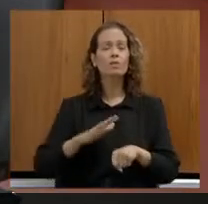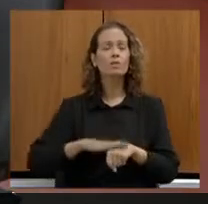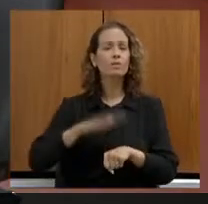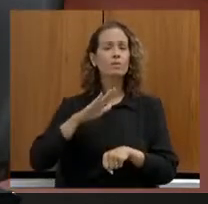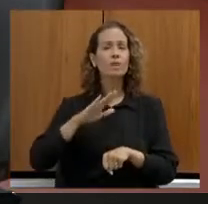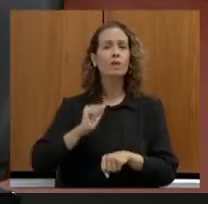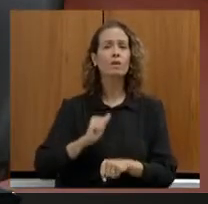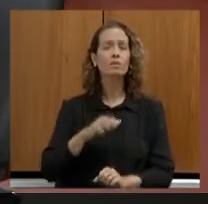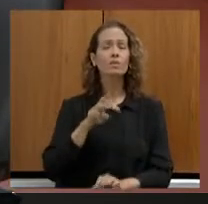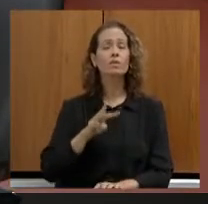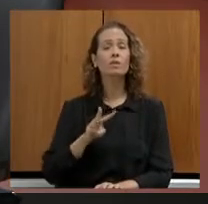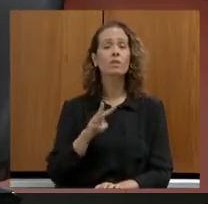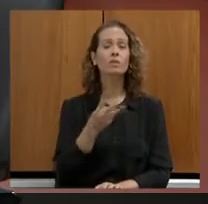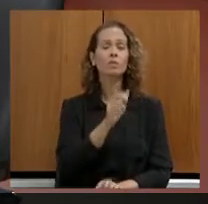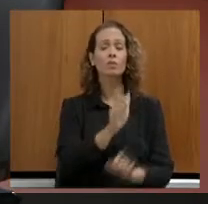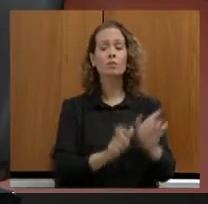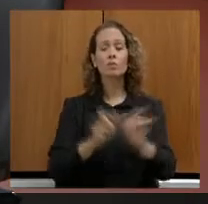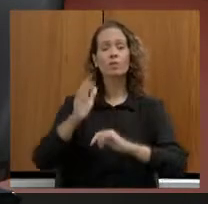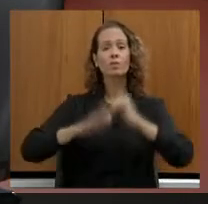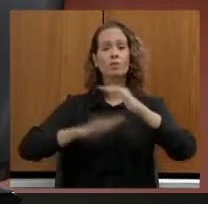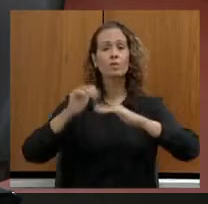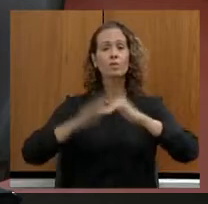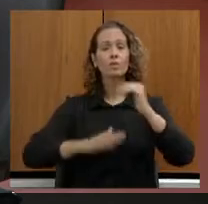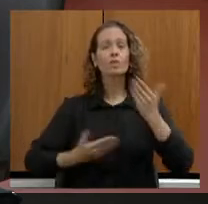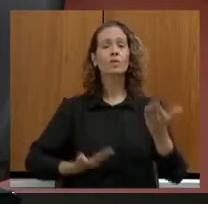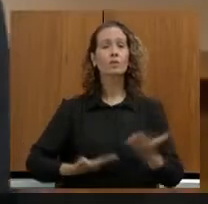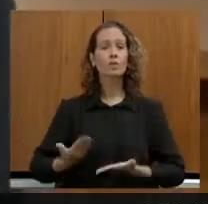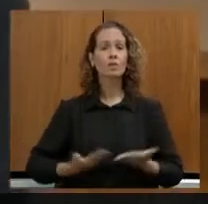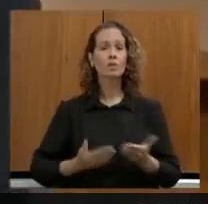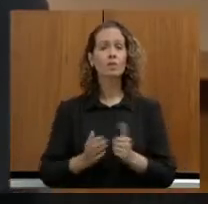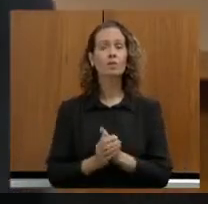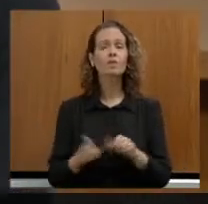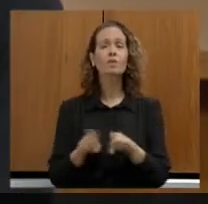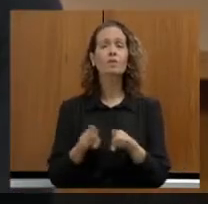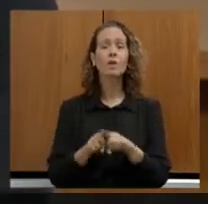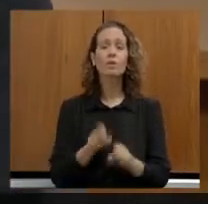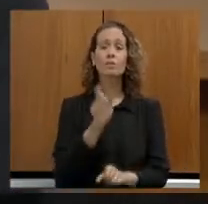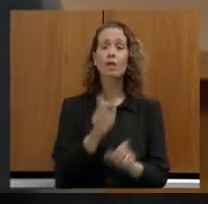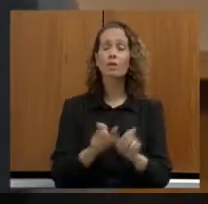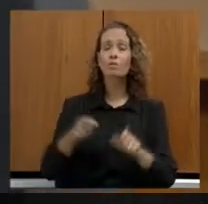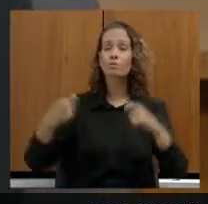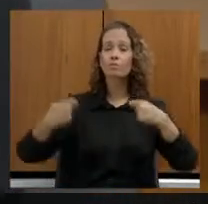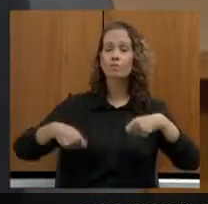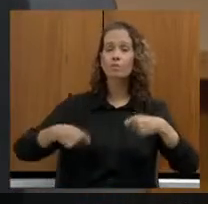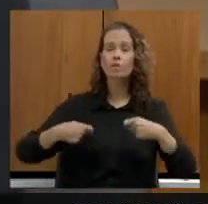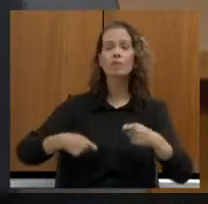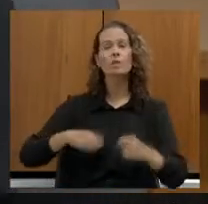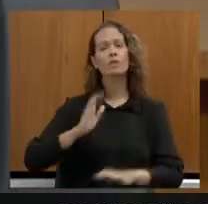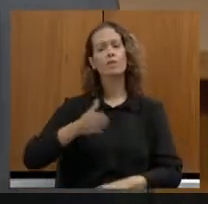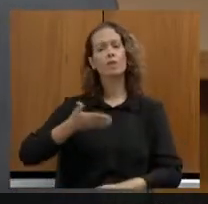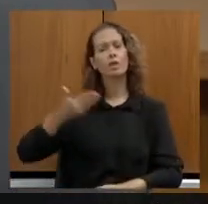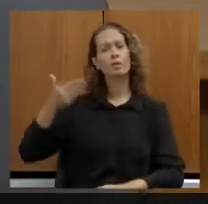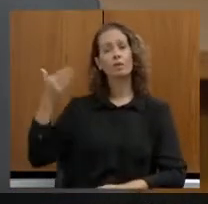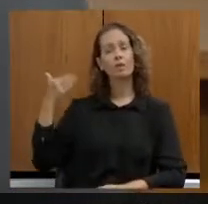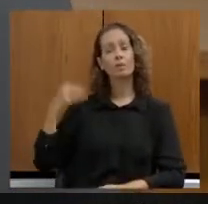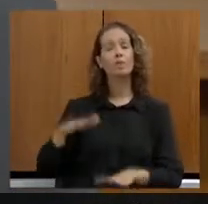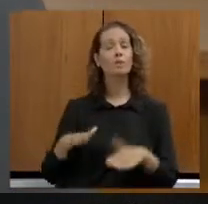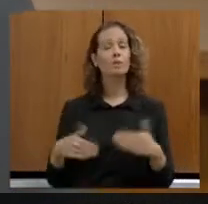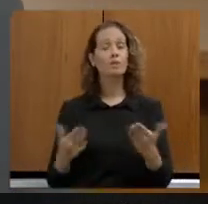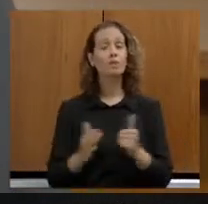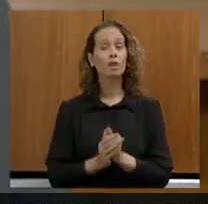mais de três mil servidores do advérbio que era algo que estava sendo devido já há muito tempo né então